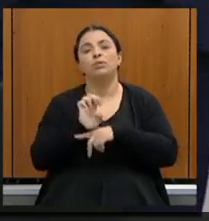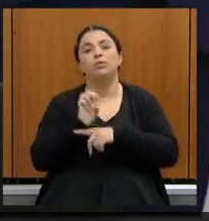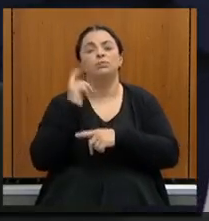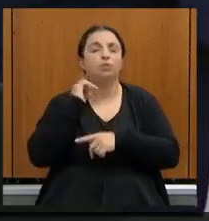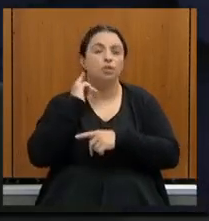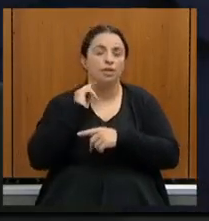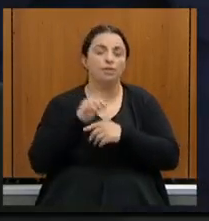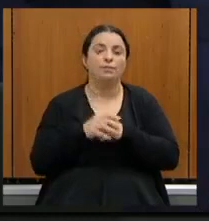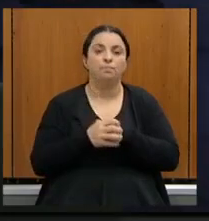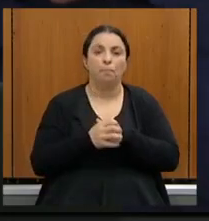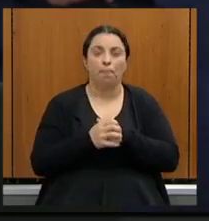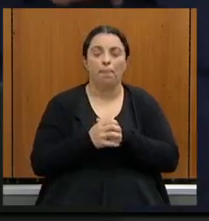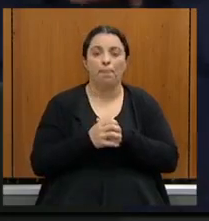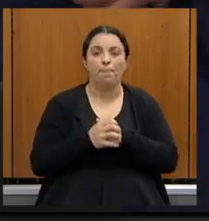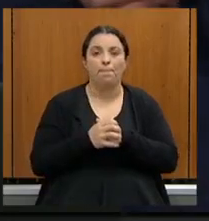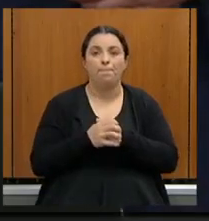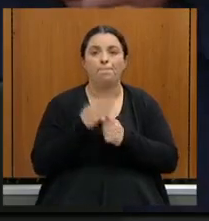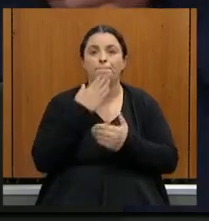Requerimento